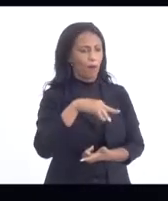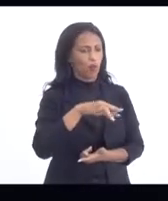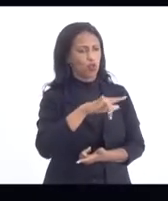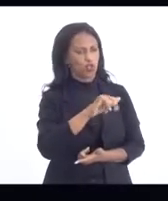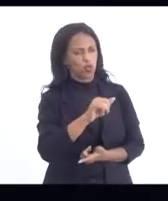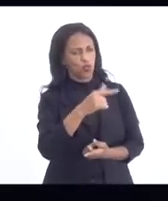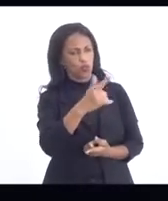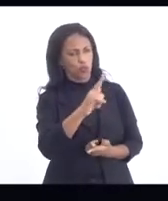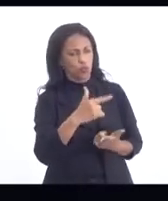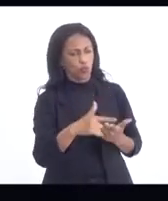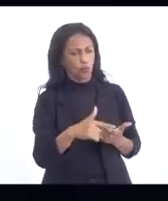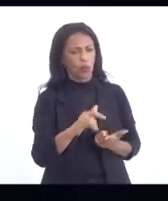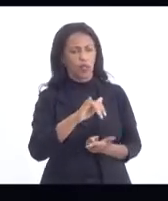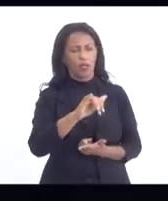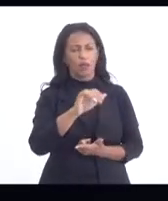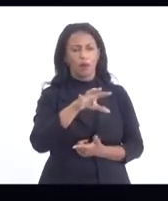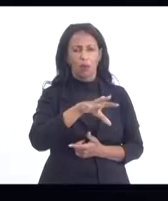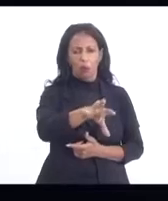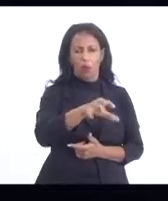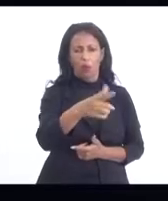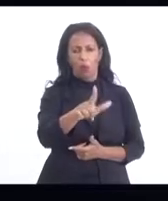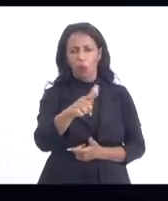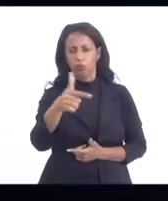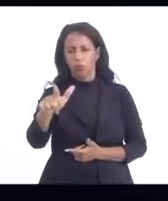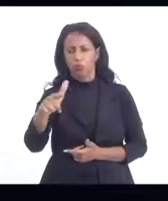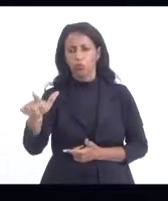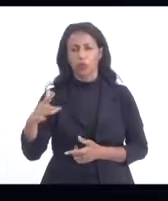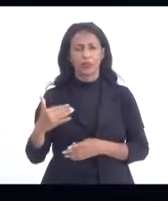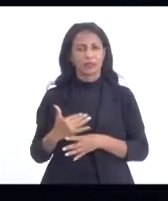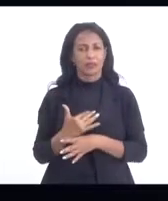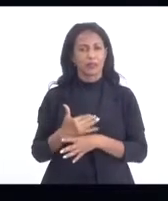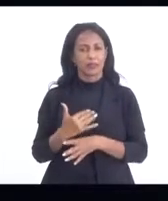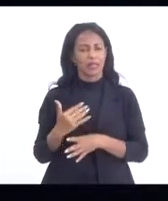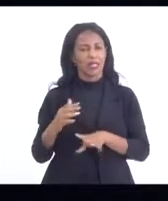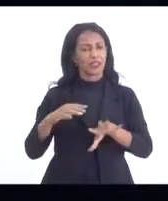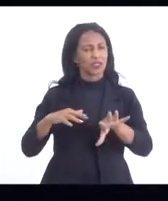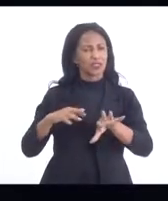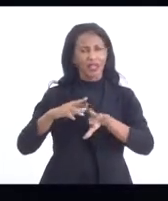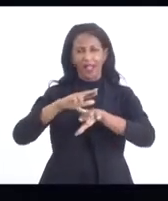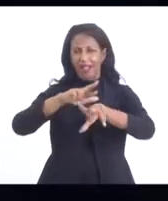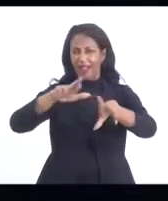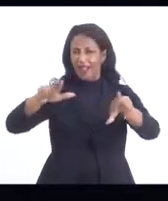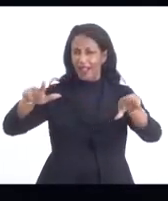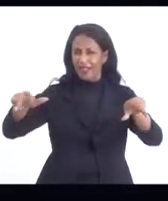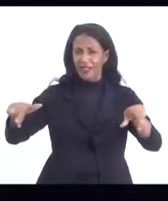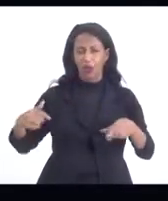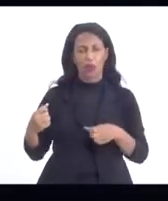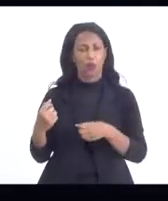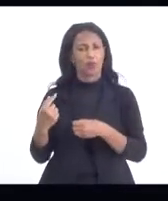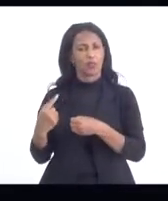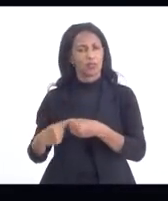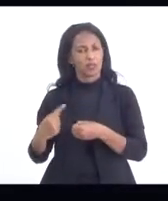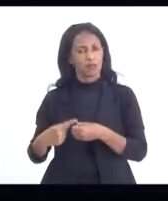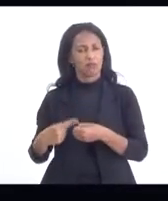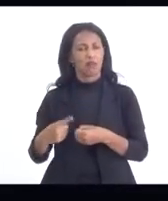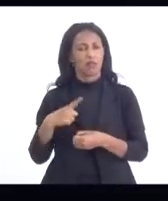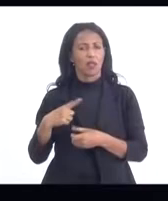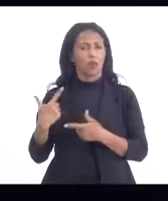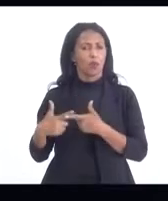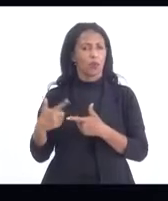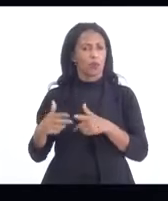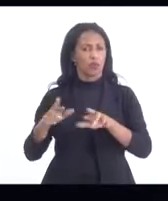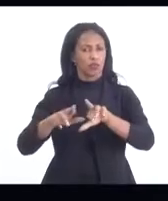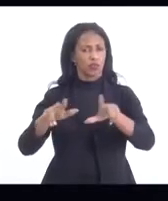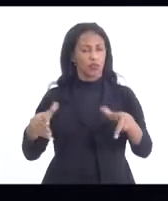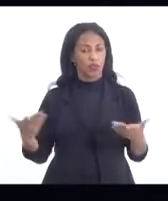Miracema, Santo Antônio de Pádua é outra, cidades como Porciúncula, Natividade, Varriçai, tem uma outra realidade. Então, eu